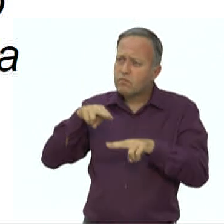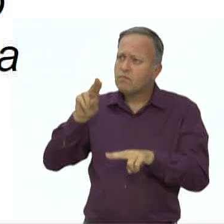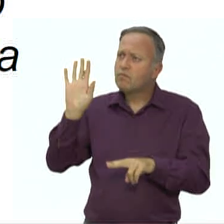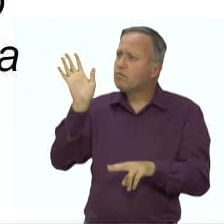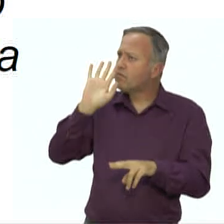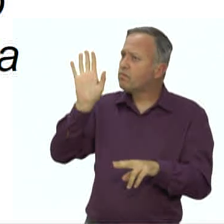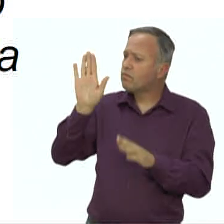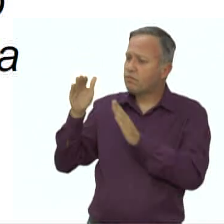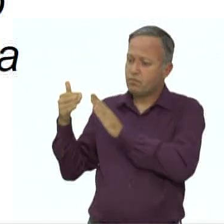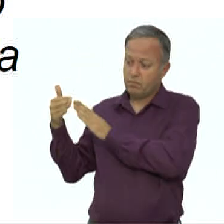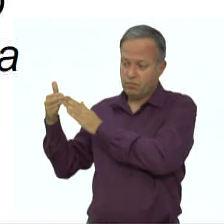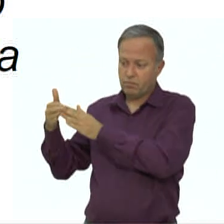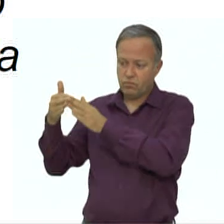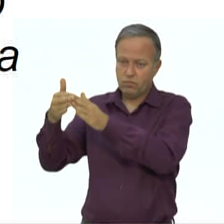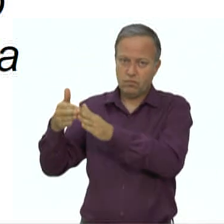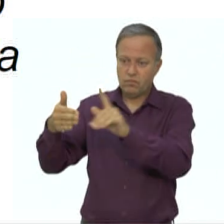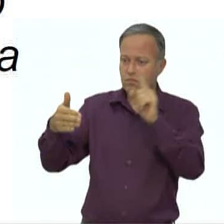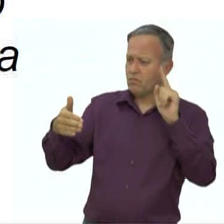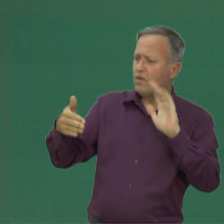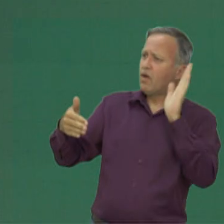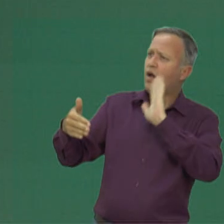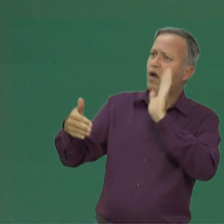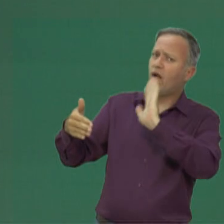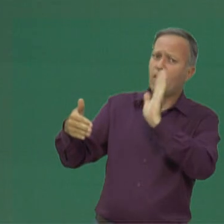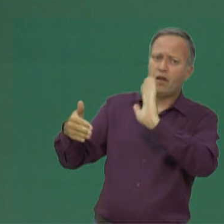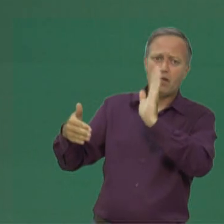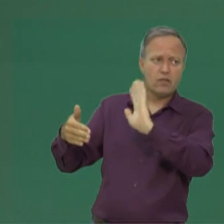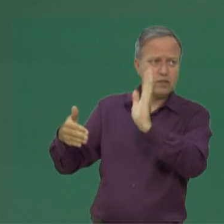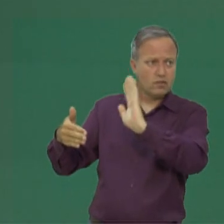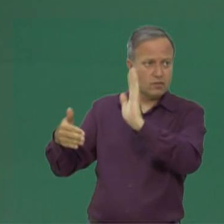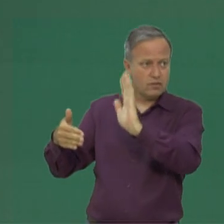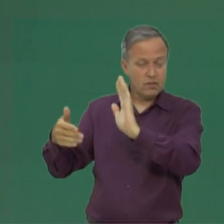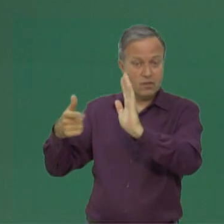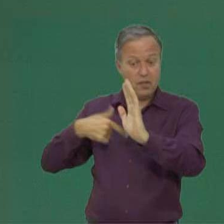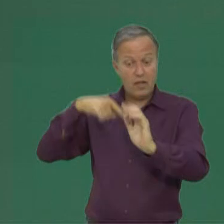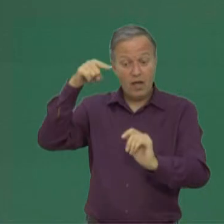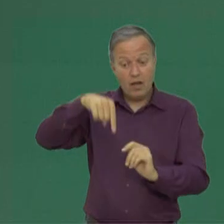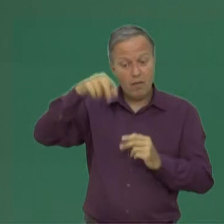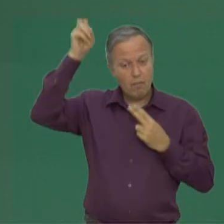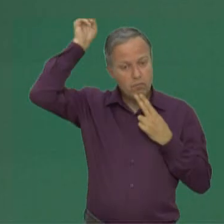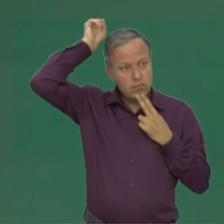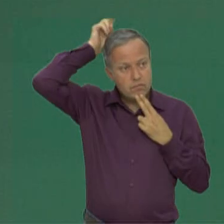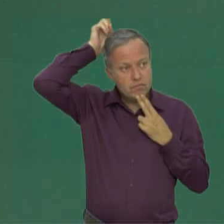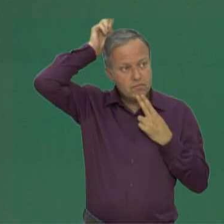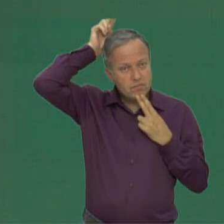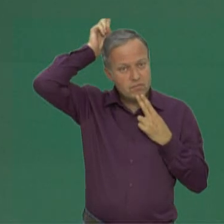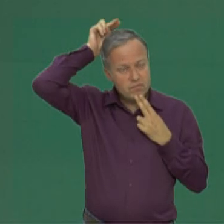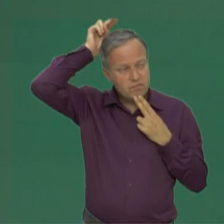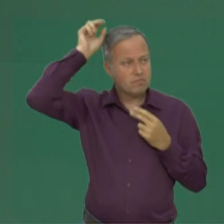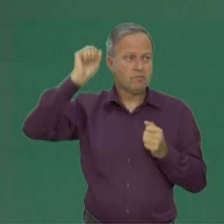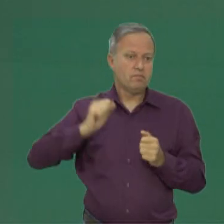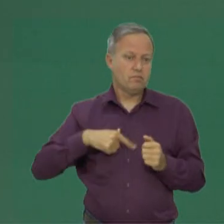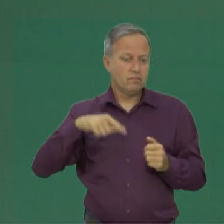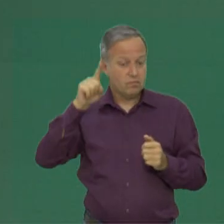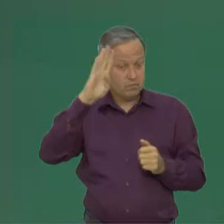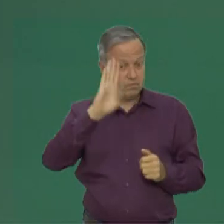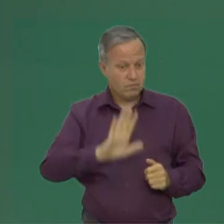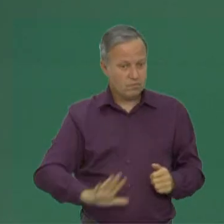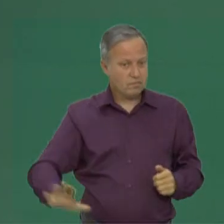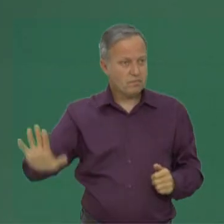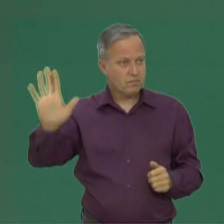com la mano? Ou seja, o nosso indígena, né? O índio